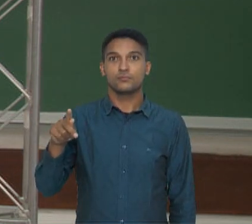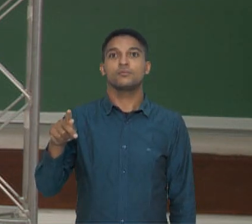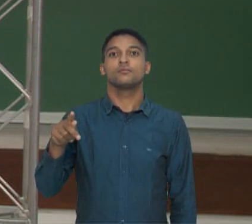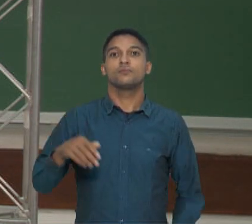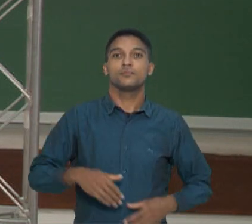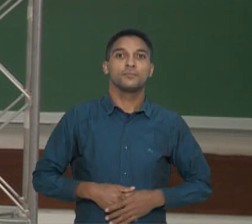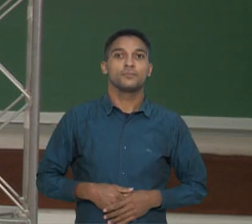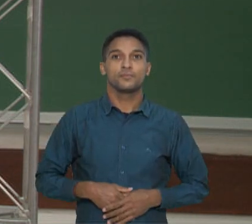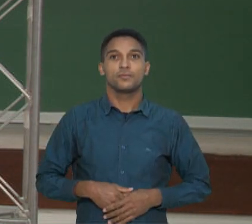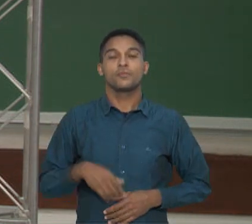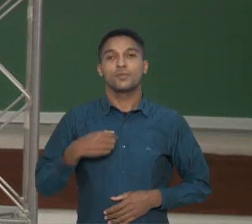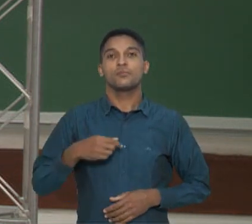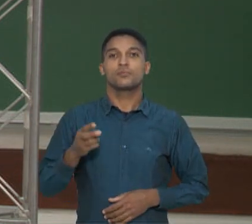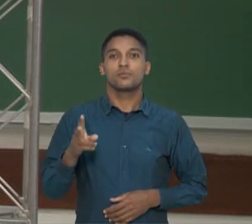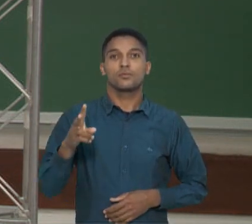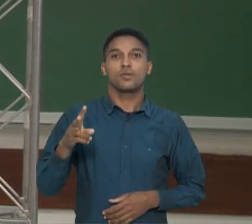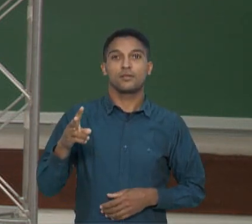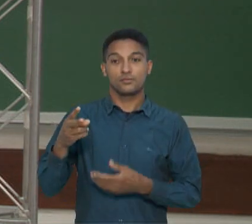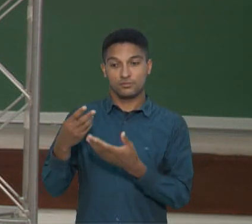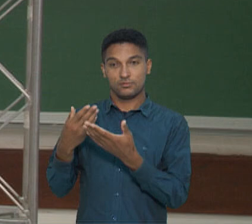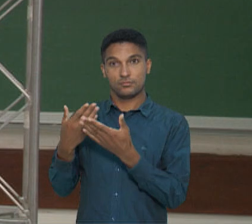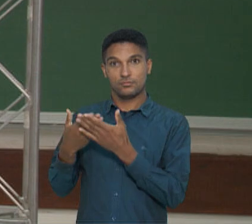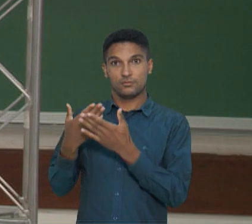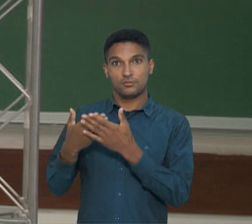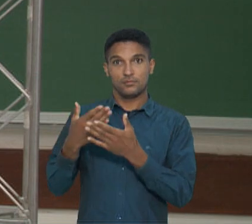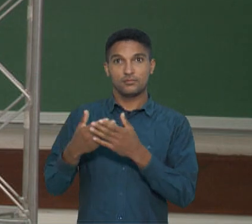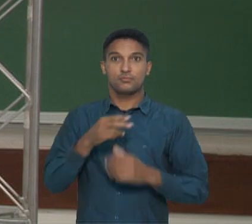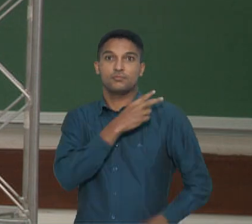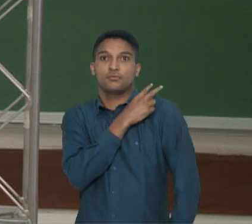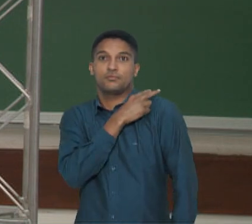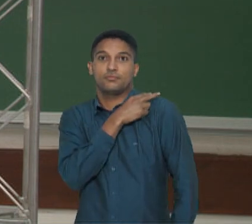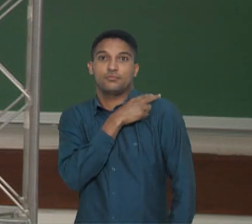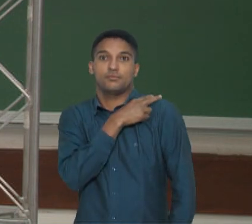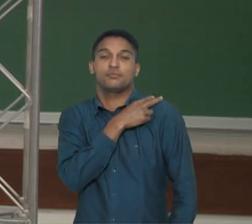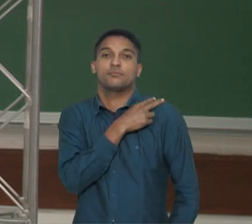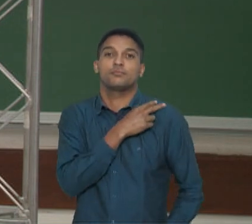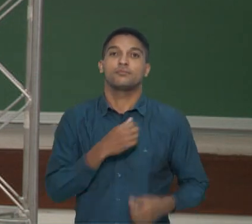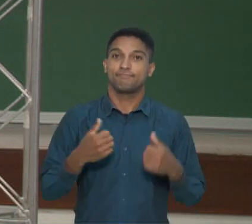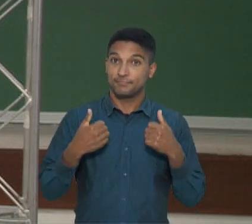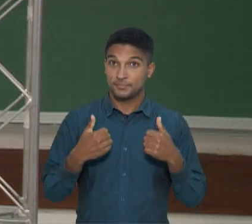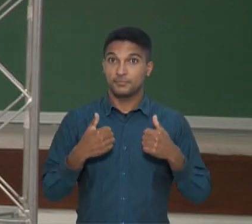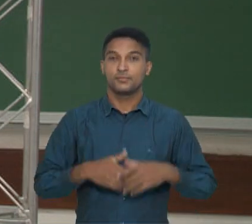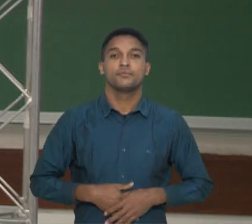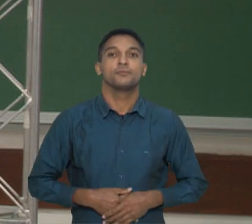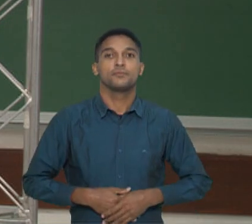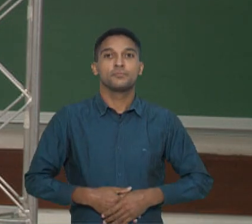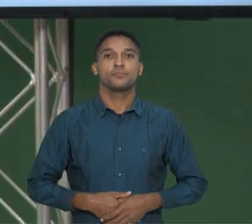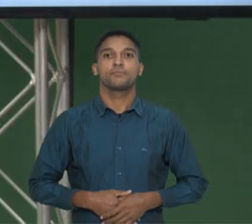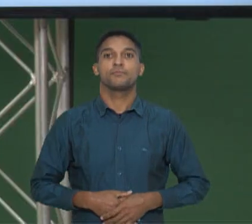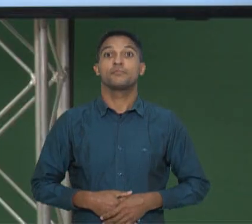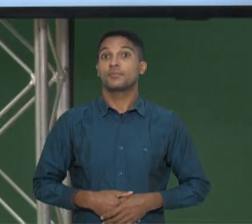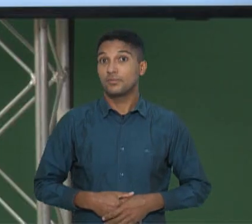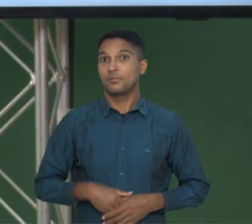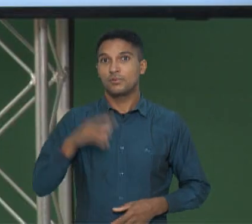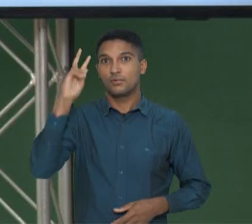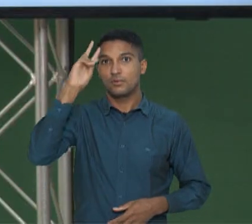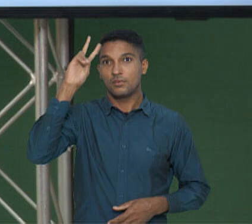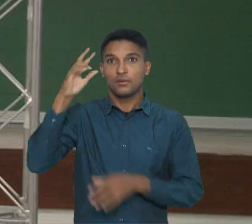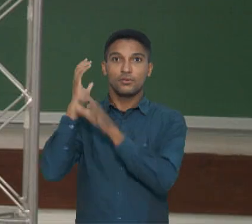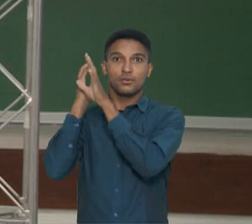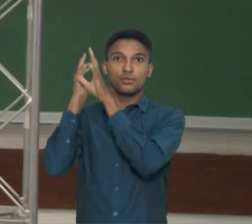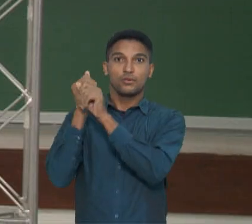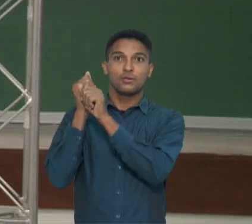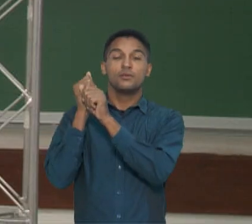secuencia a la clase para la segunda série de la enseñanza media. Vale? Vamos aí. Só relembrando